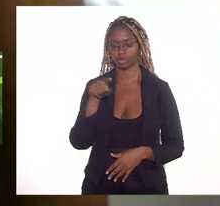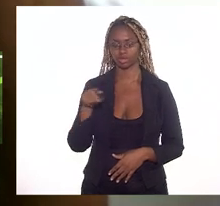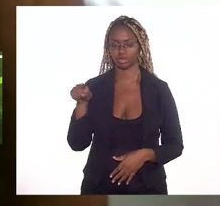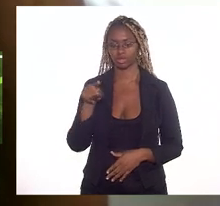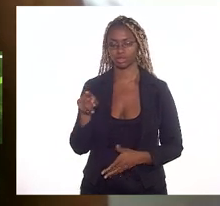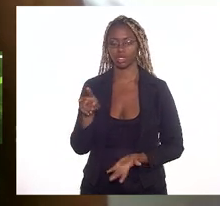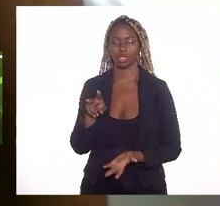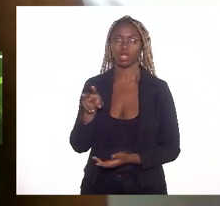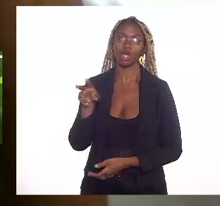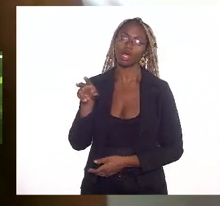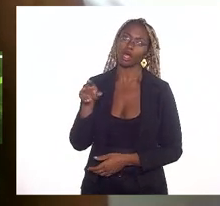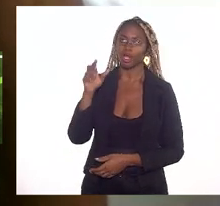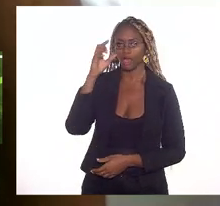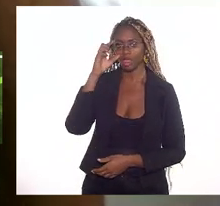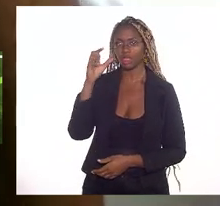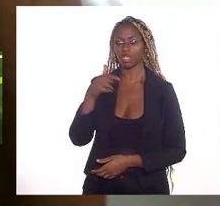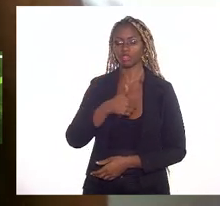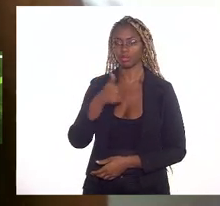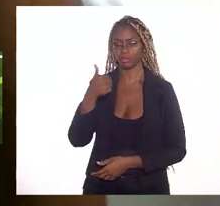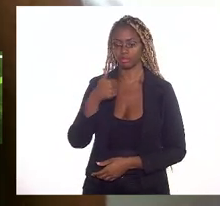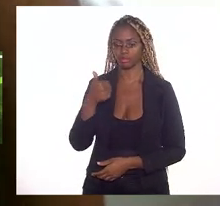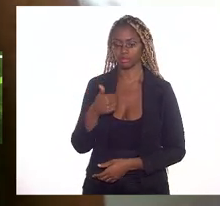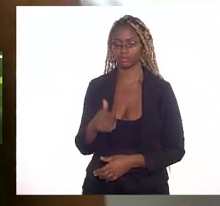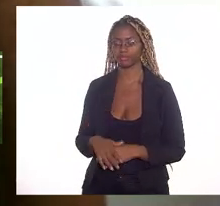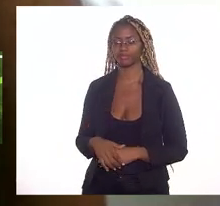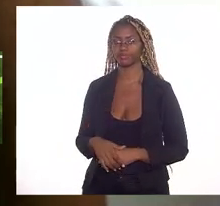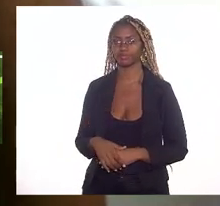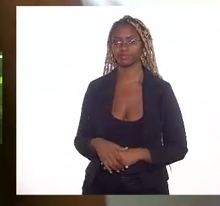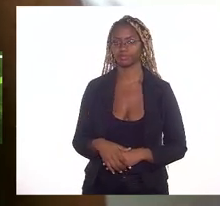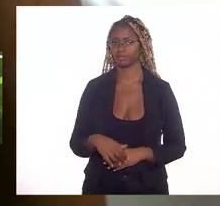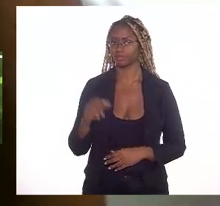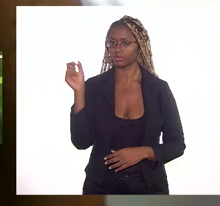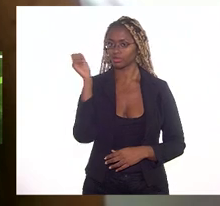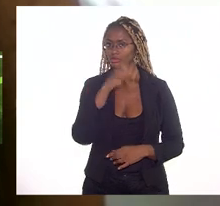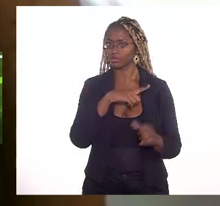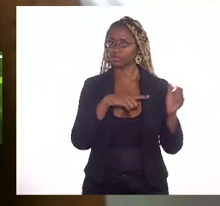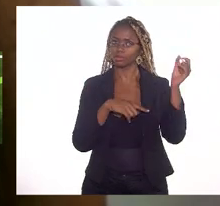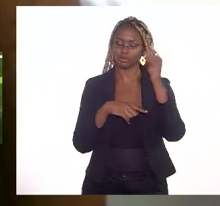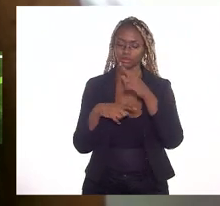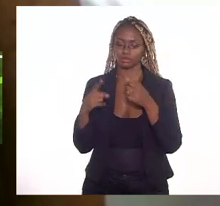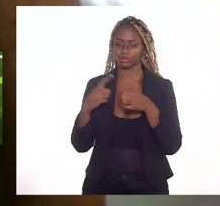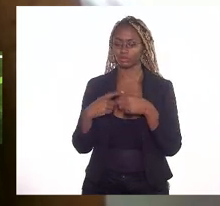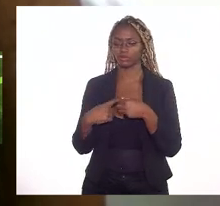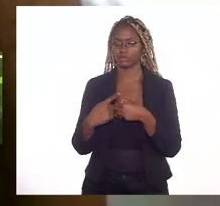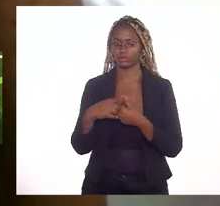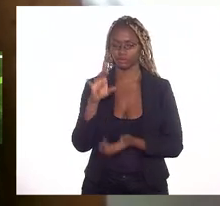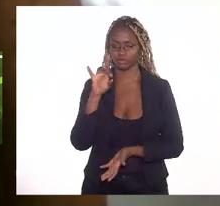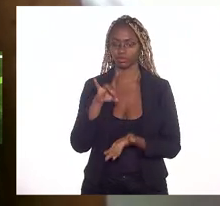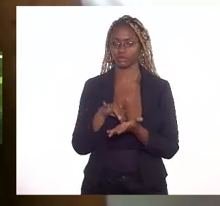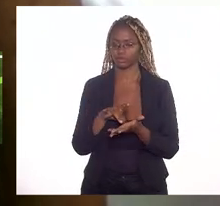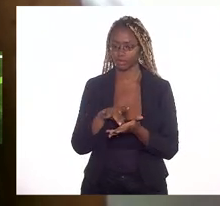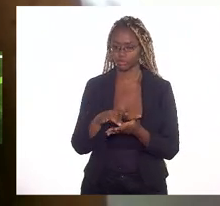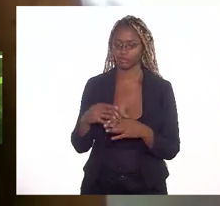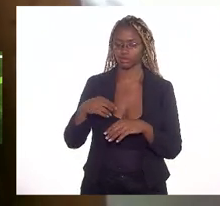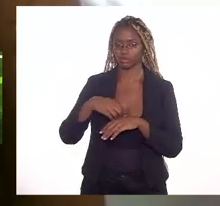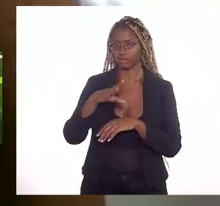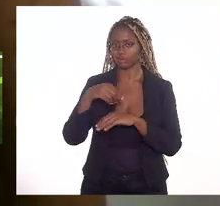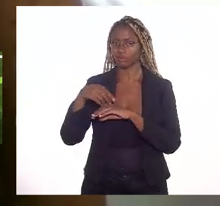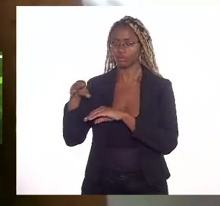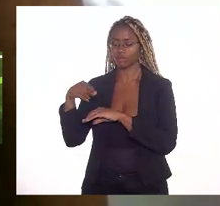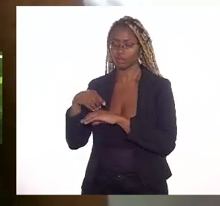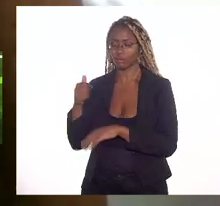pela atenção primária. A grande dificuldade dos municípios realmente são os encaminhamentos,